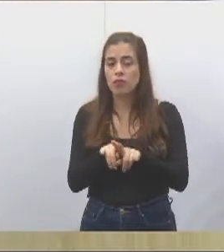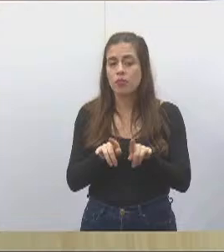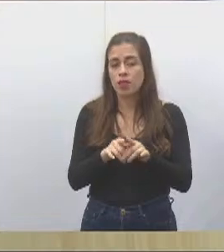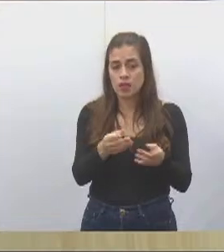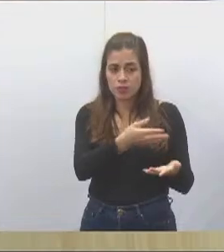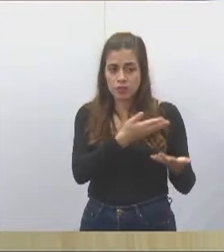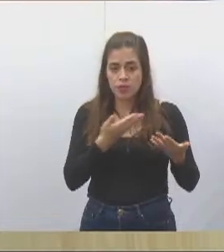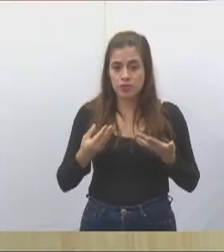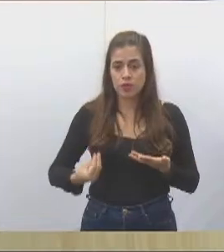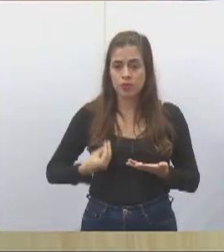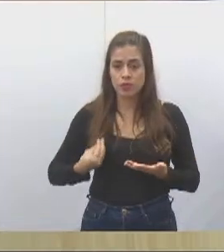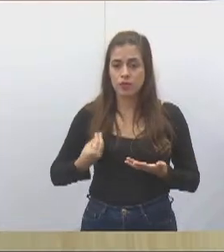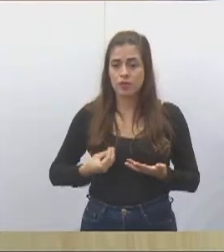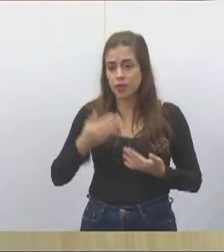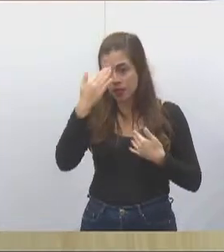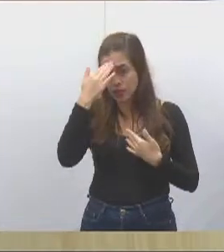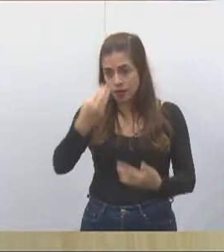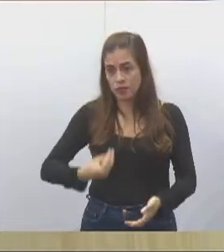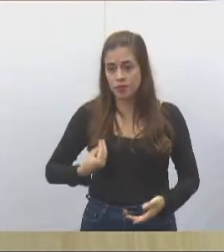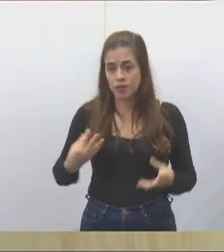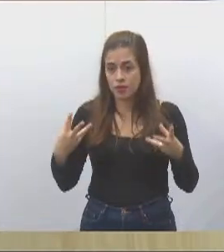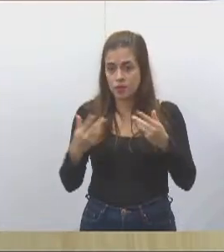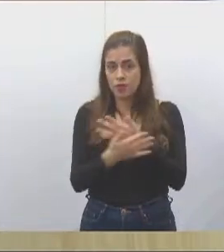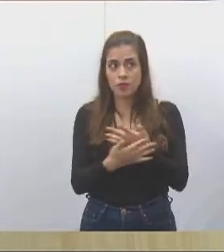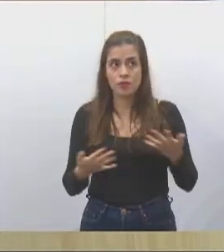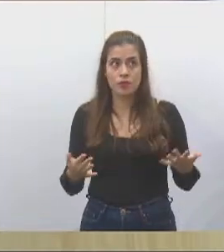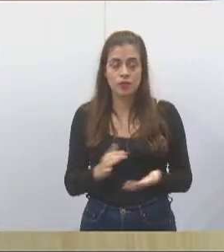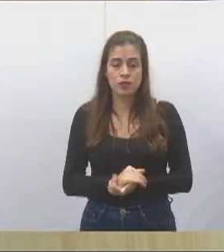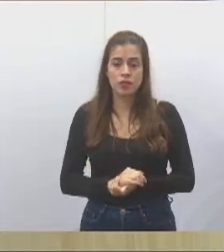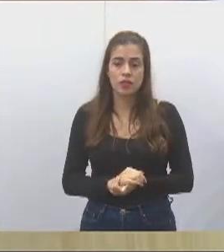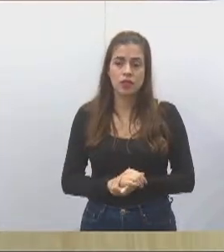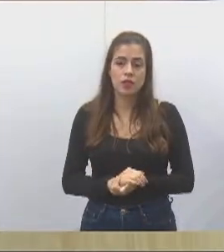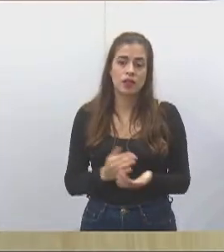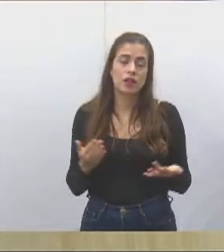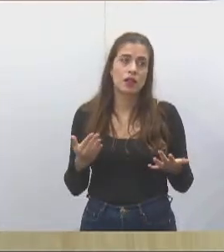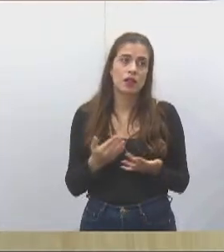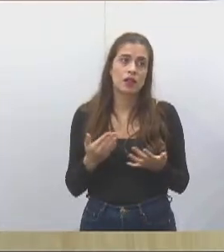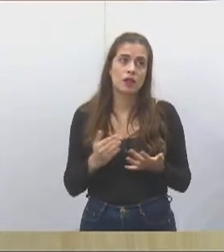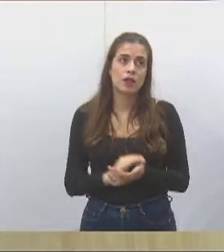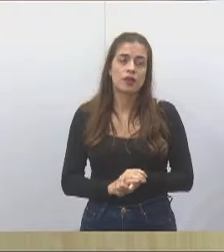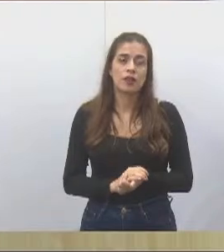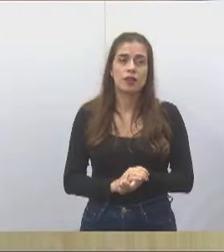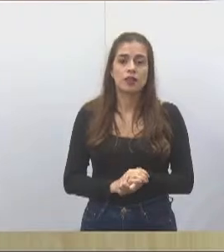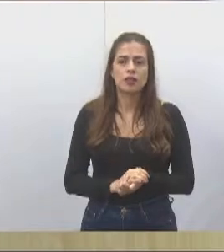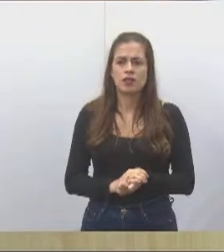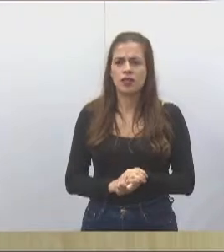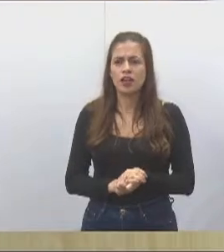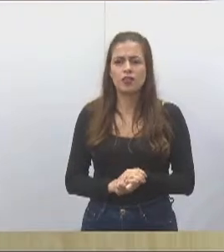aqui agradeço a presença de todos vocês e agora